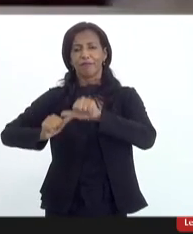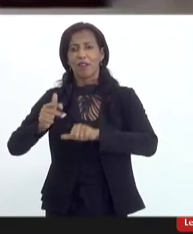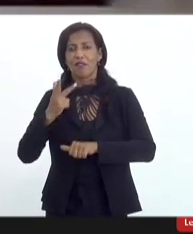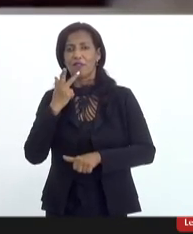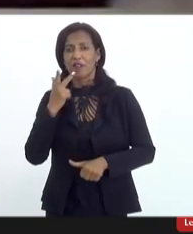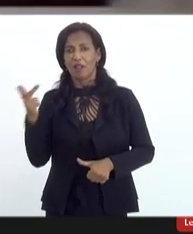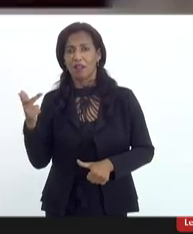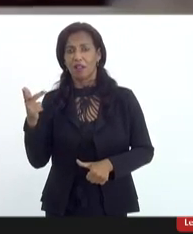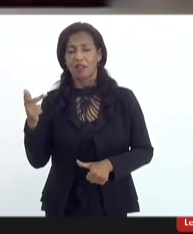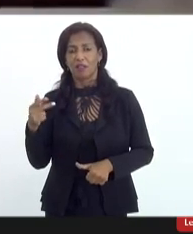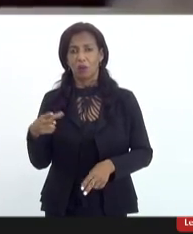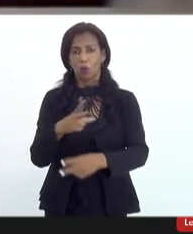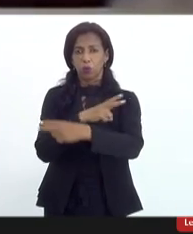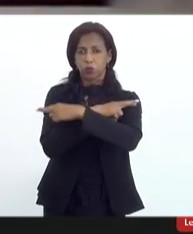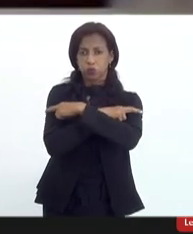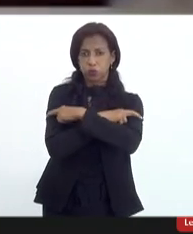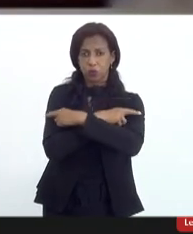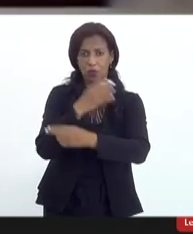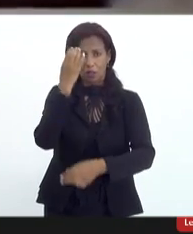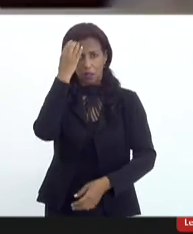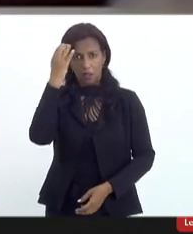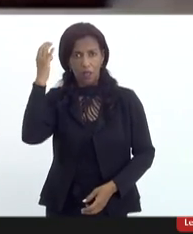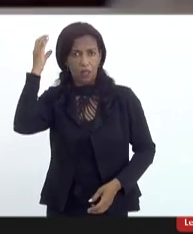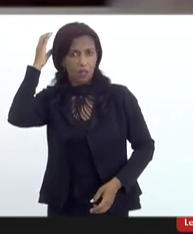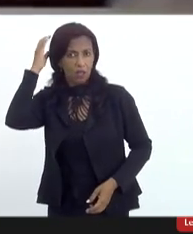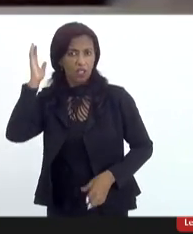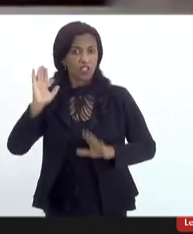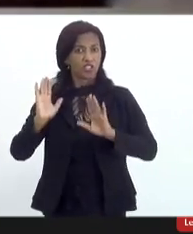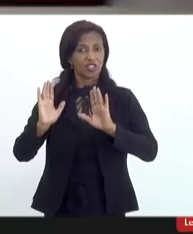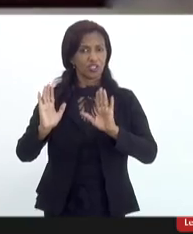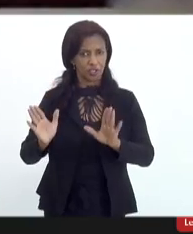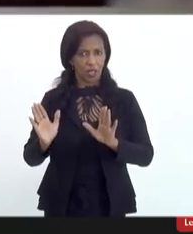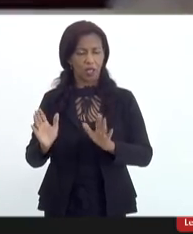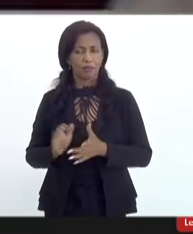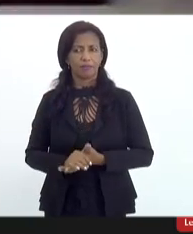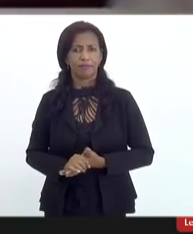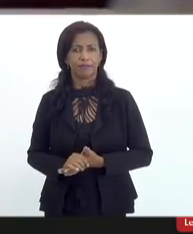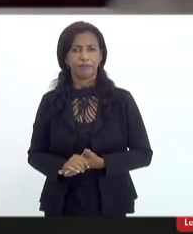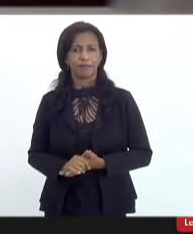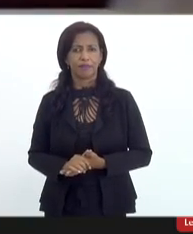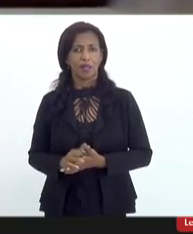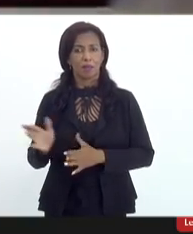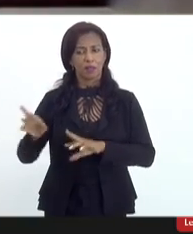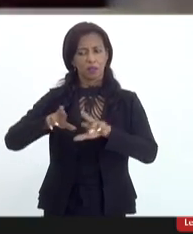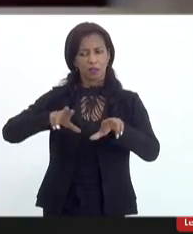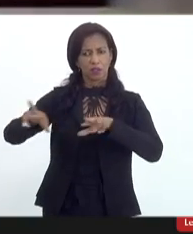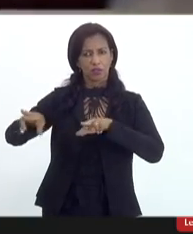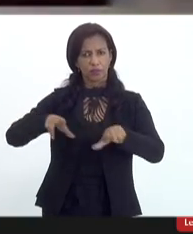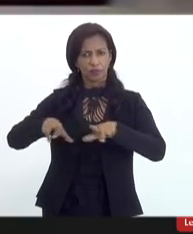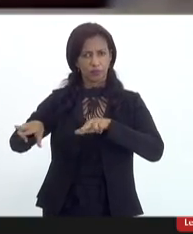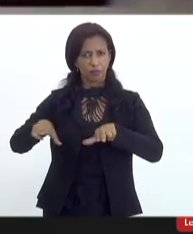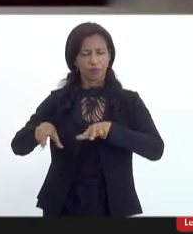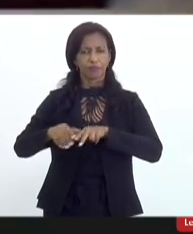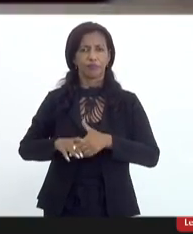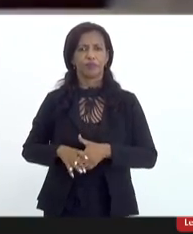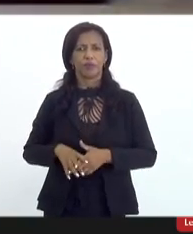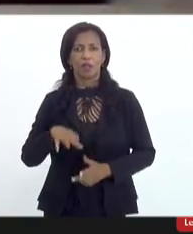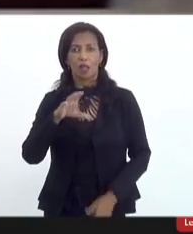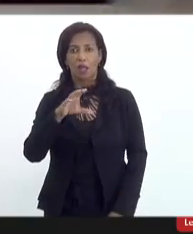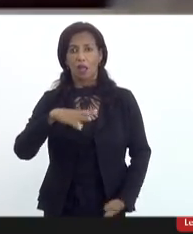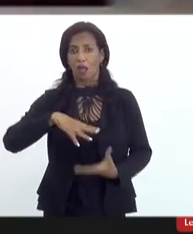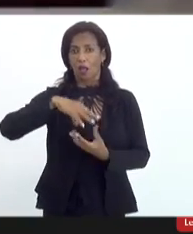Umbanda, do Candomblé já consolidado, apesar da difusão do Espiritismo de